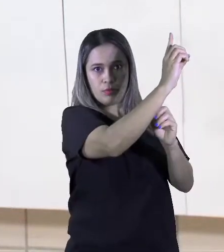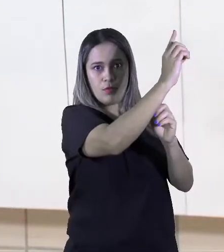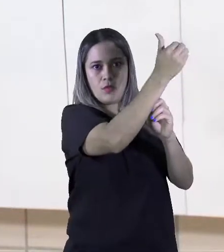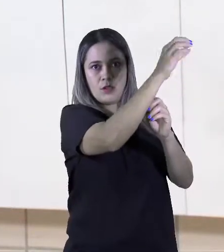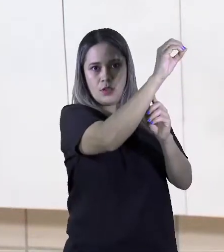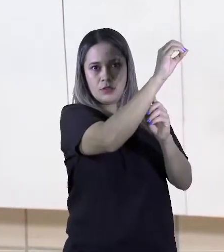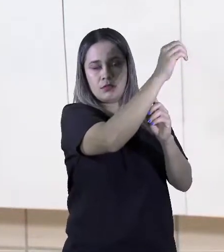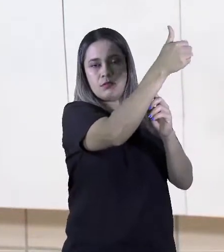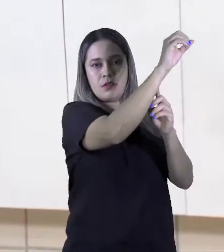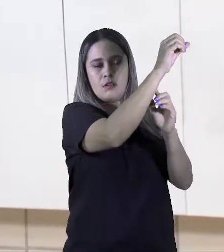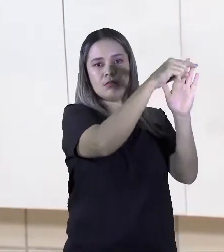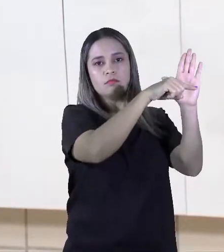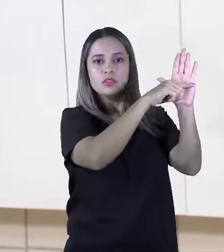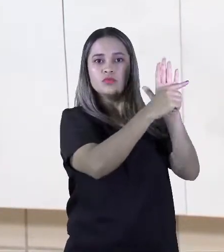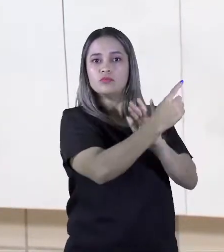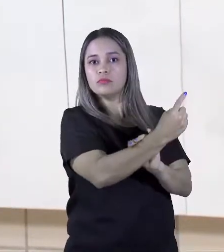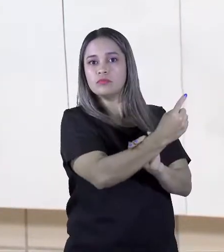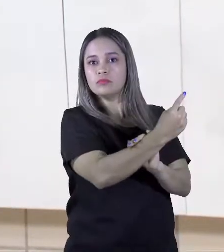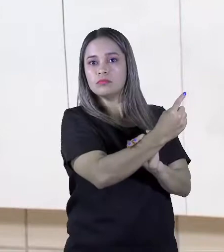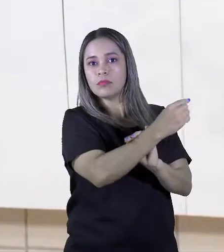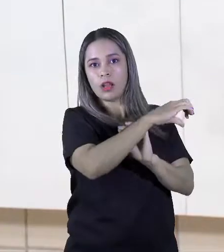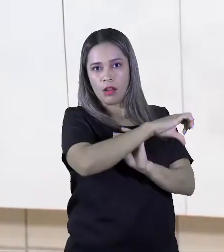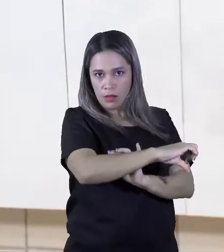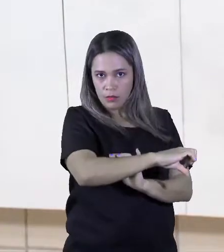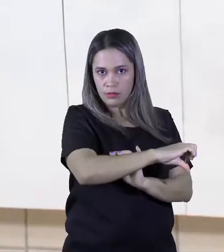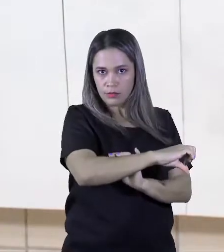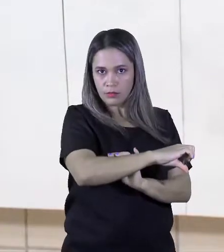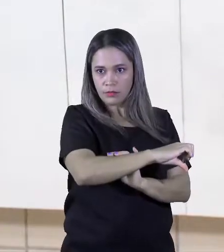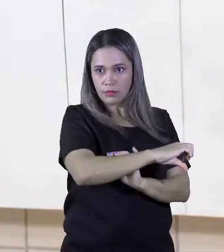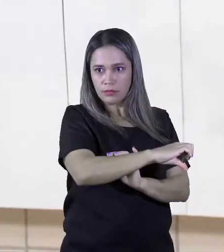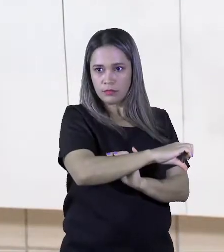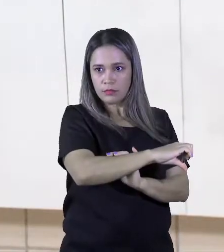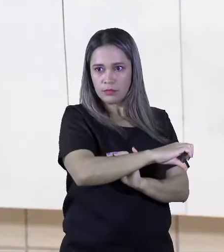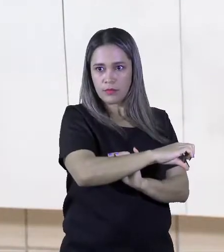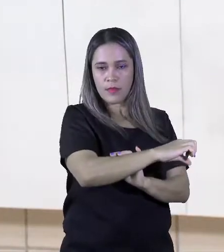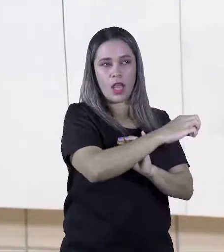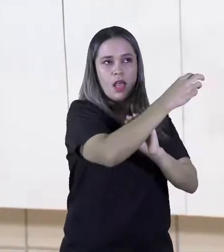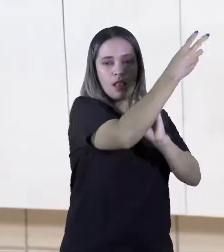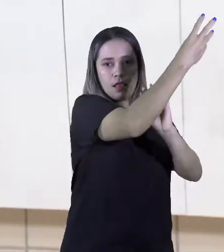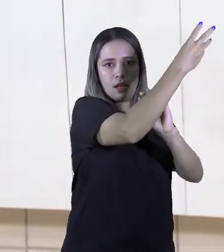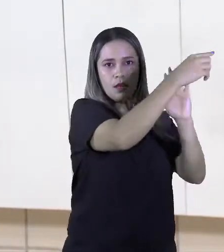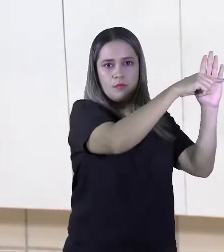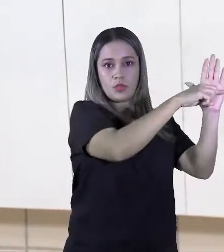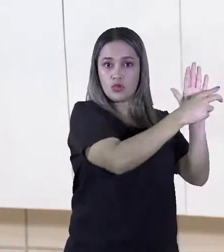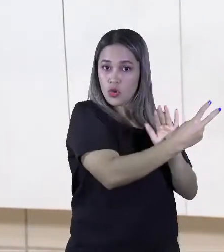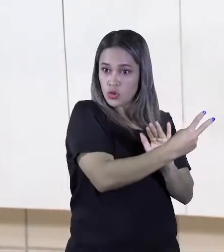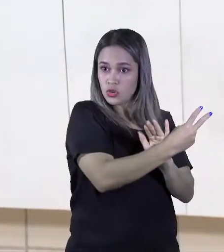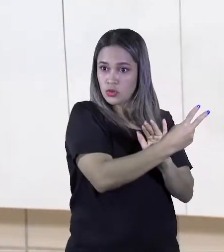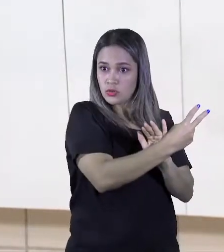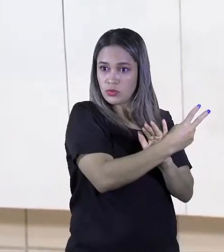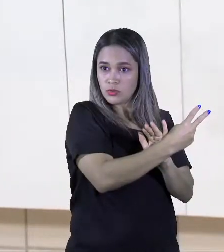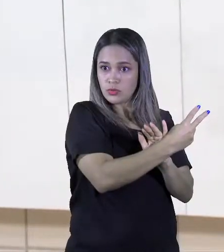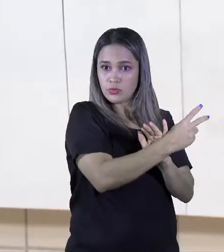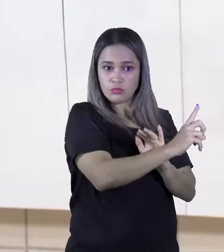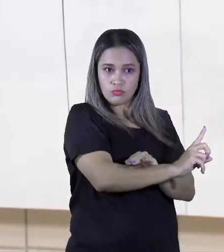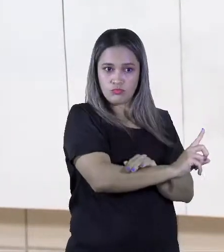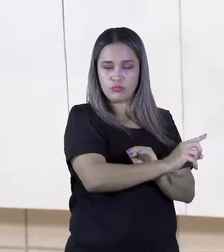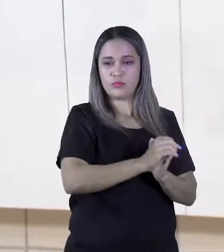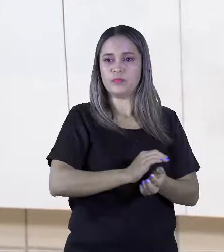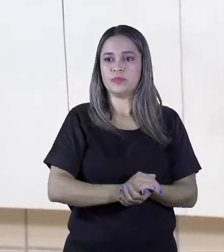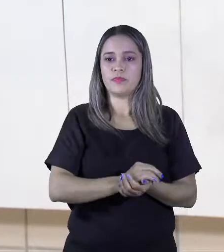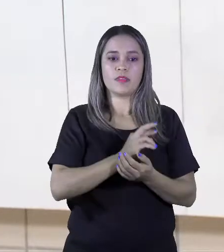10 menos 1, 9, 3 menos 2, 1. Então, o